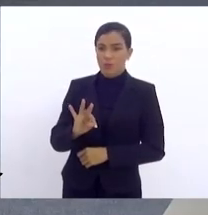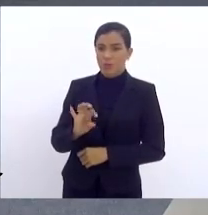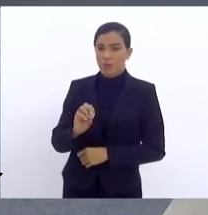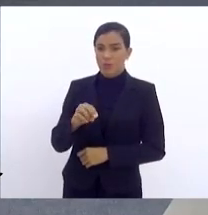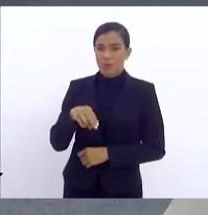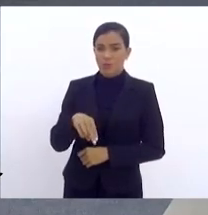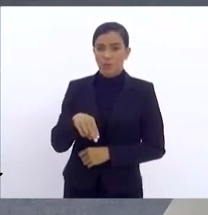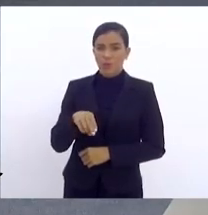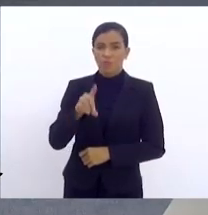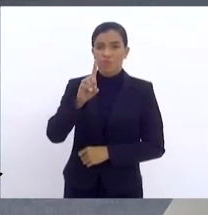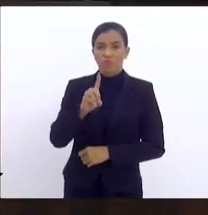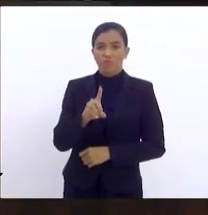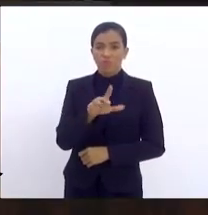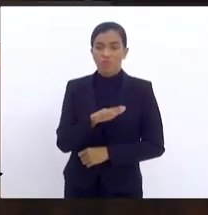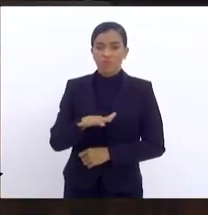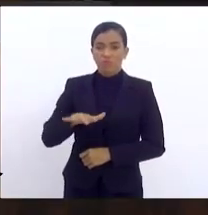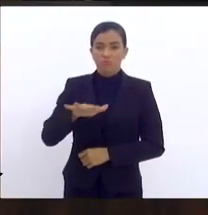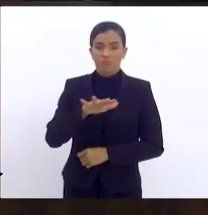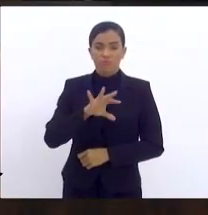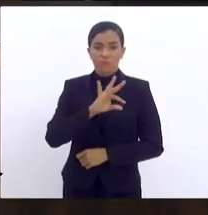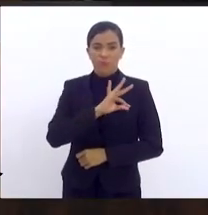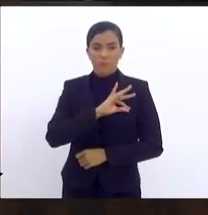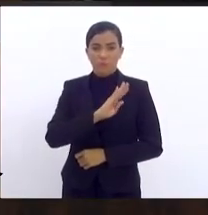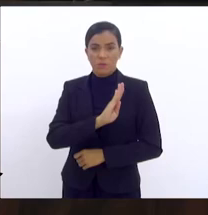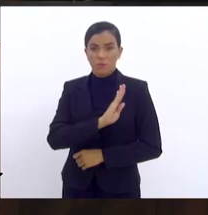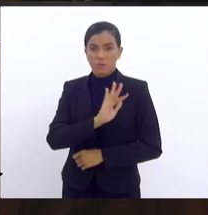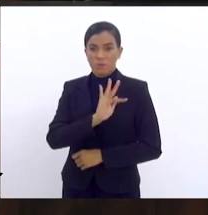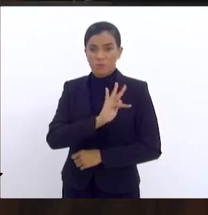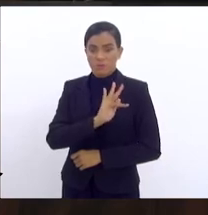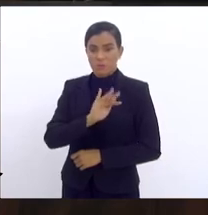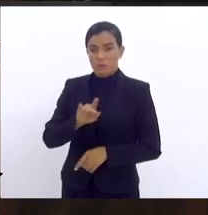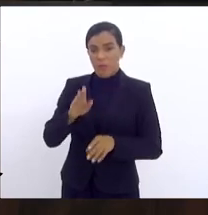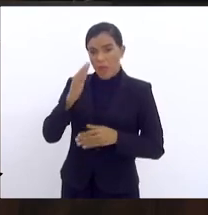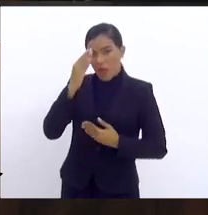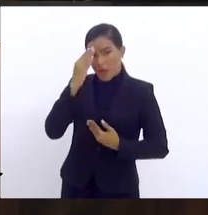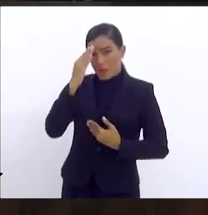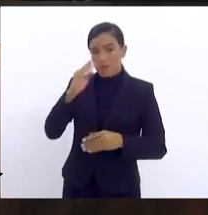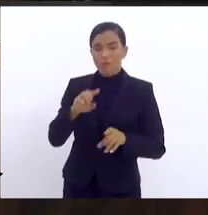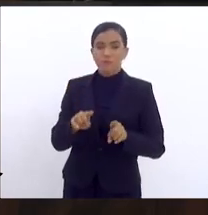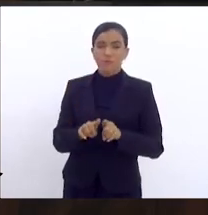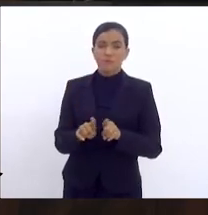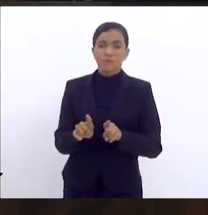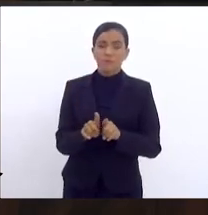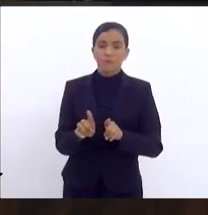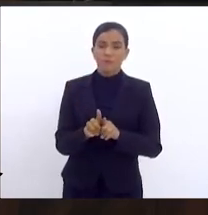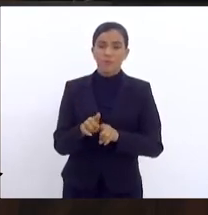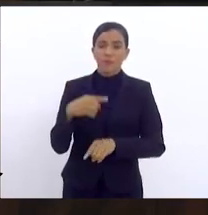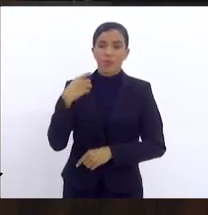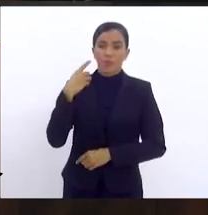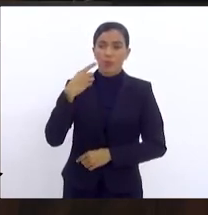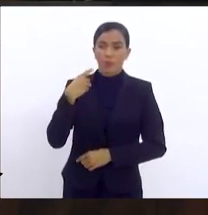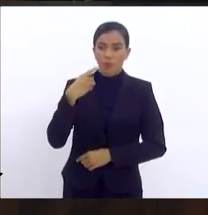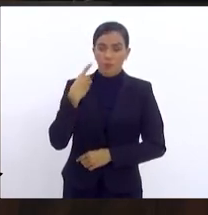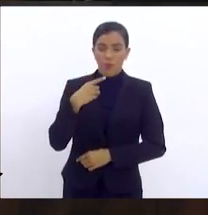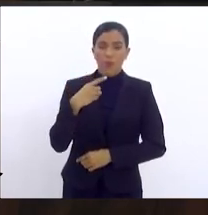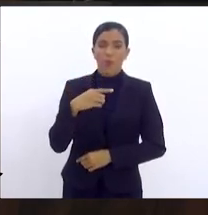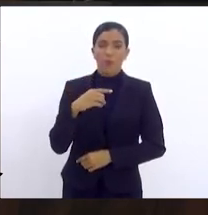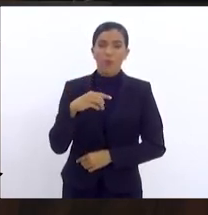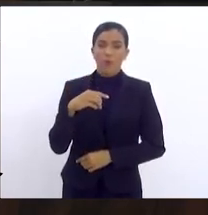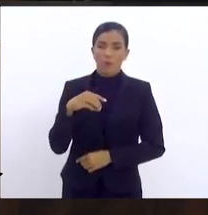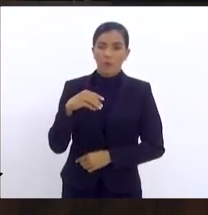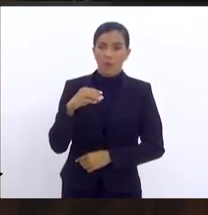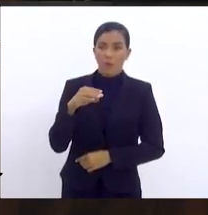geral de polícia da Baixada agradeço a presença do doutor André Barbosa Morais